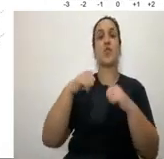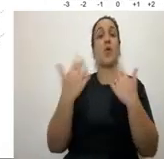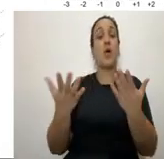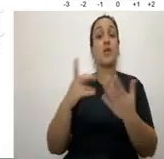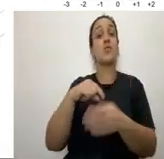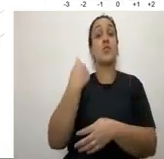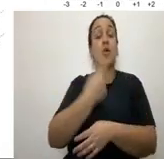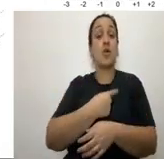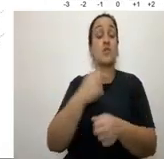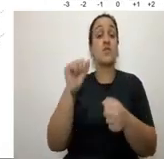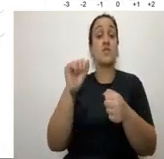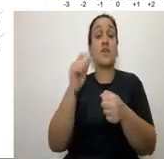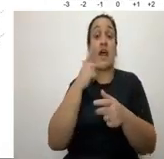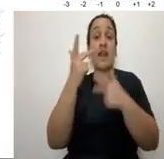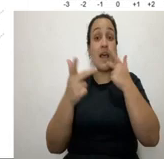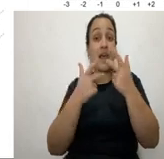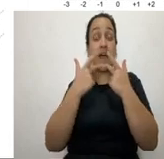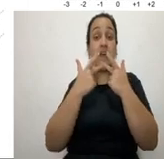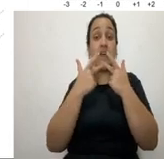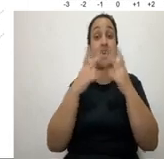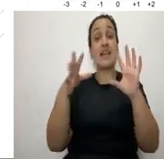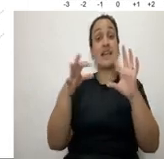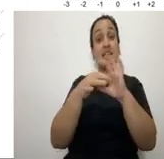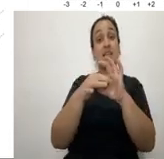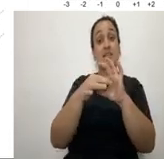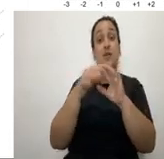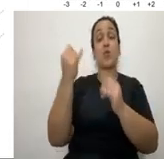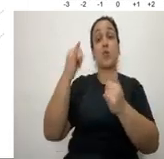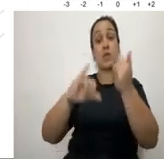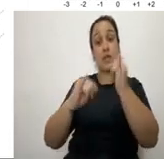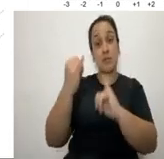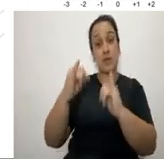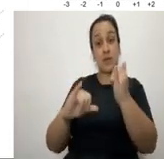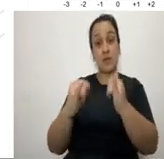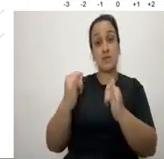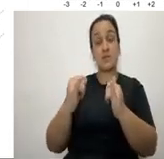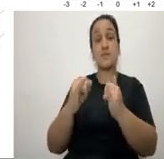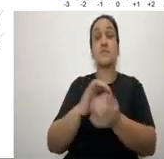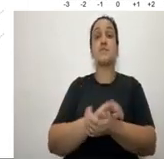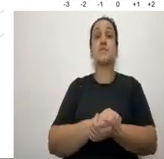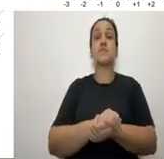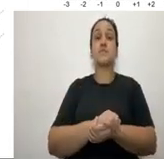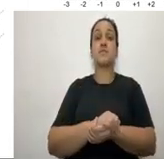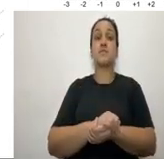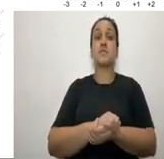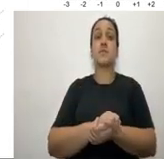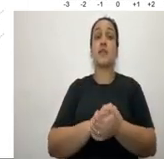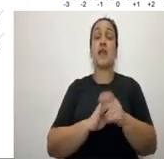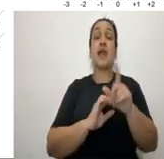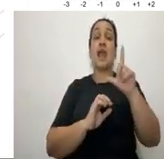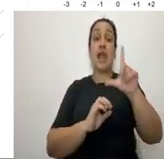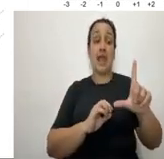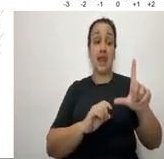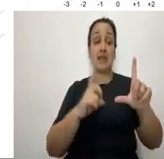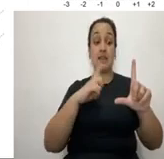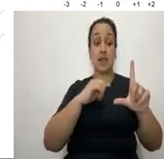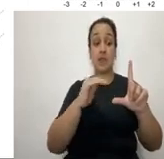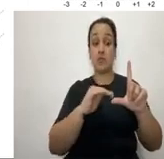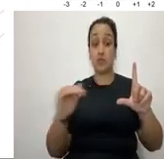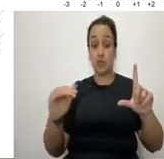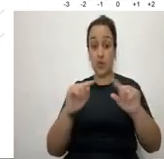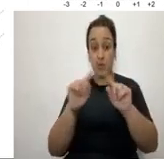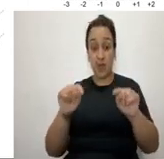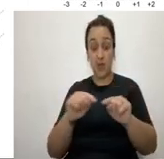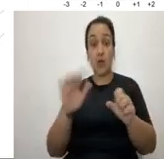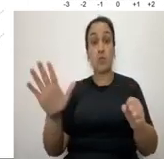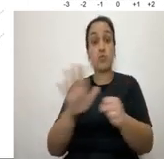ser muito importante para quando a gente falar em ligações químicas. A gente vai voltar a falar sobre essa característica do neônio. O hélio tem